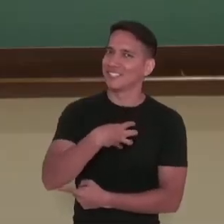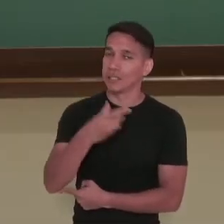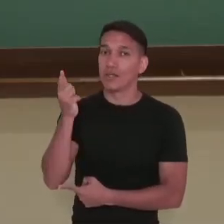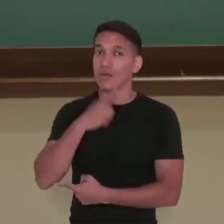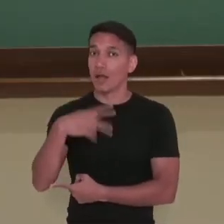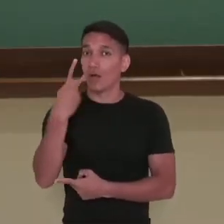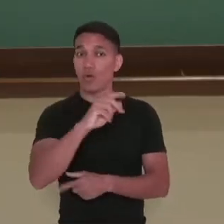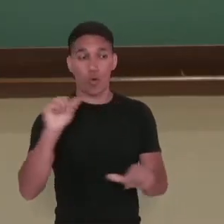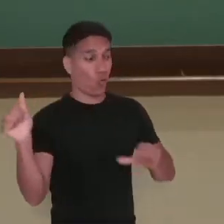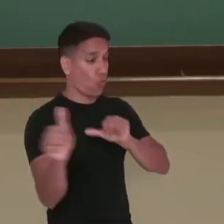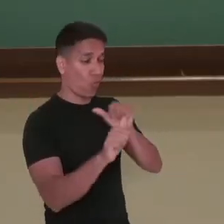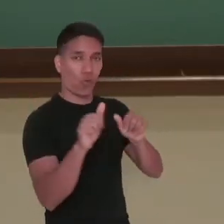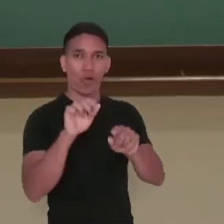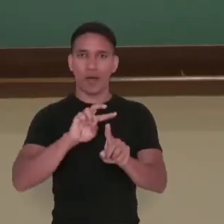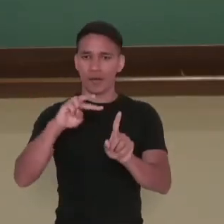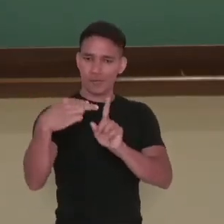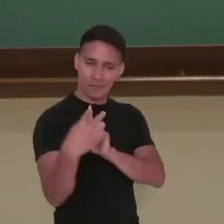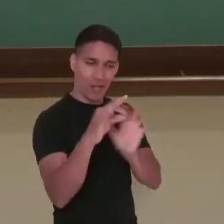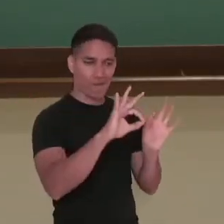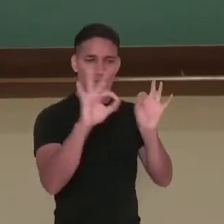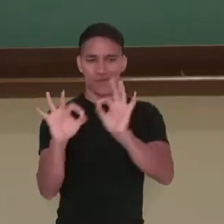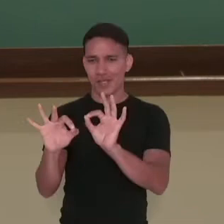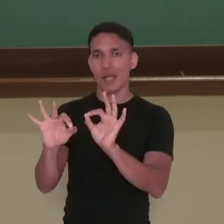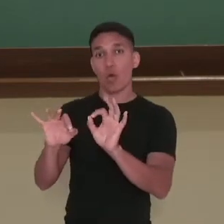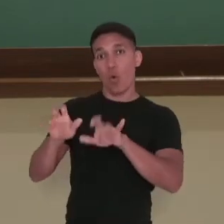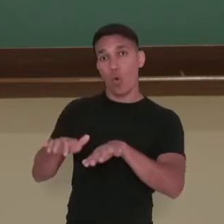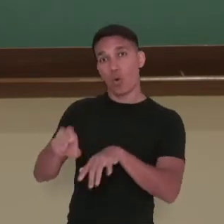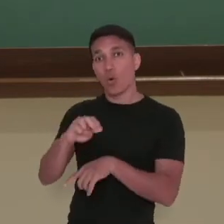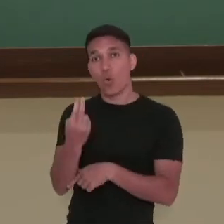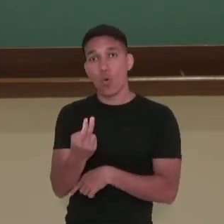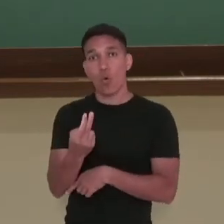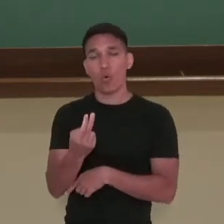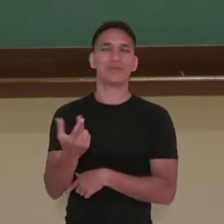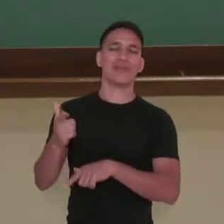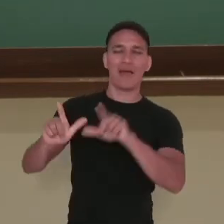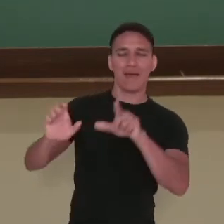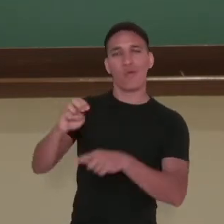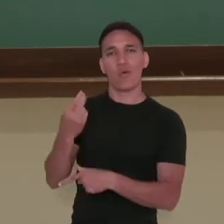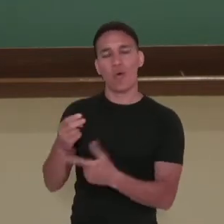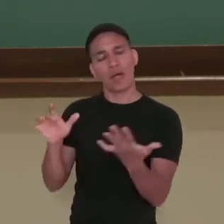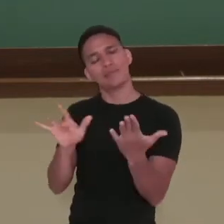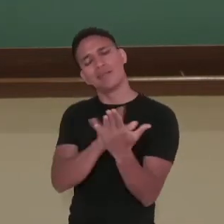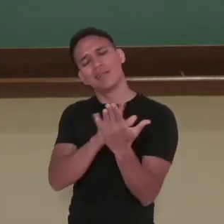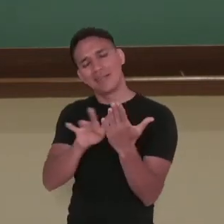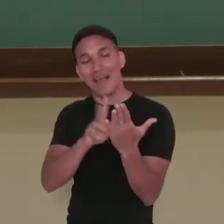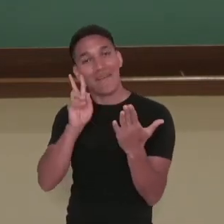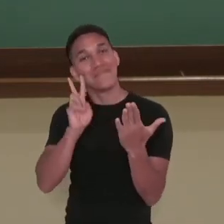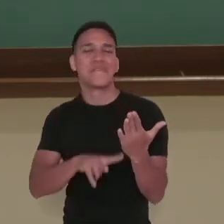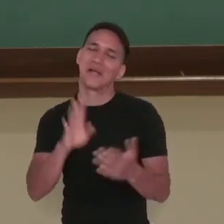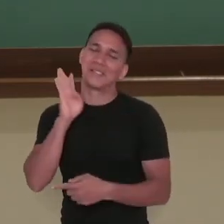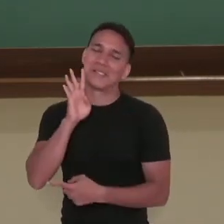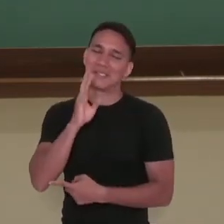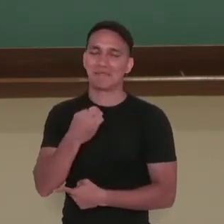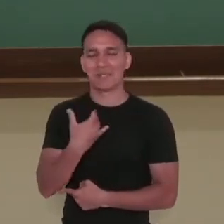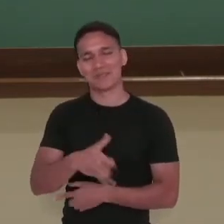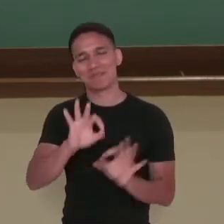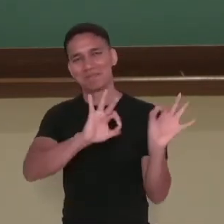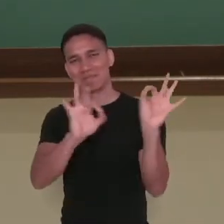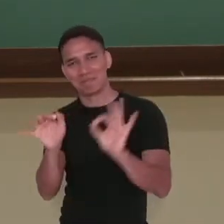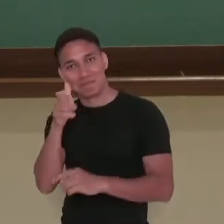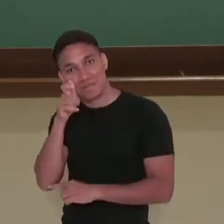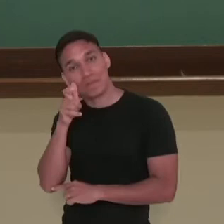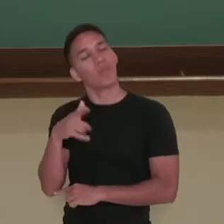do outro lado da telinha, num computador, no celular ou numa TV, cara, vai ser uma aula bem bacana para você. Então vamos lá?